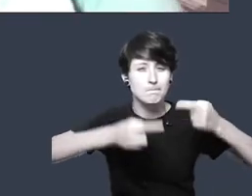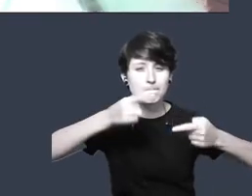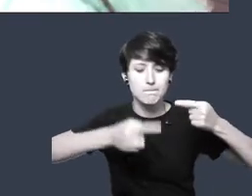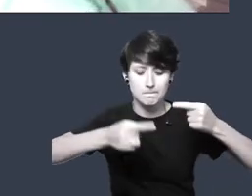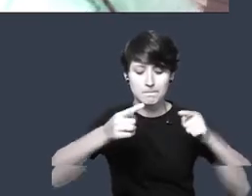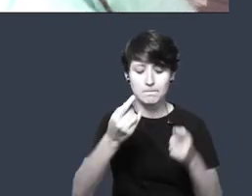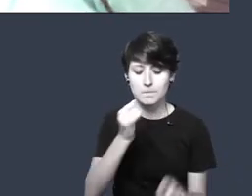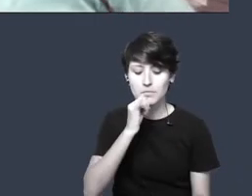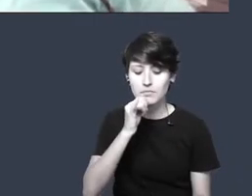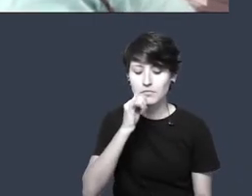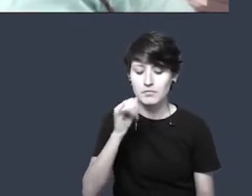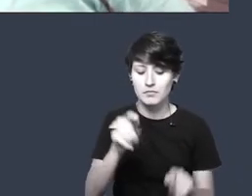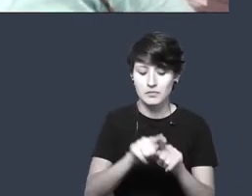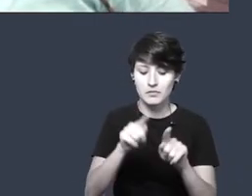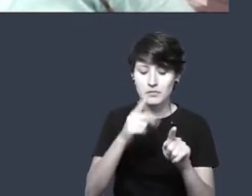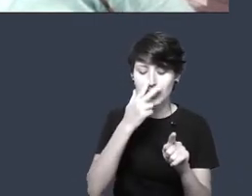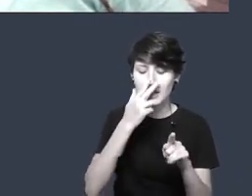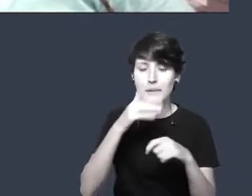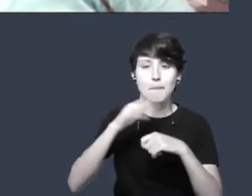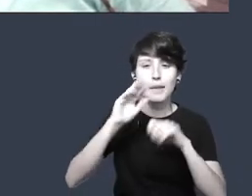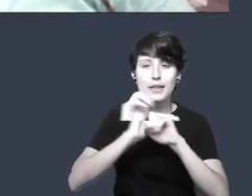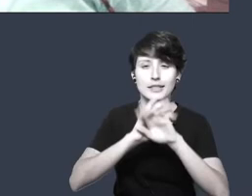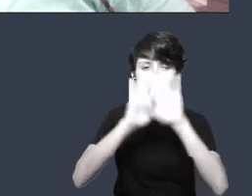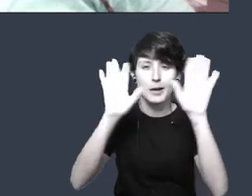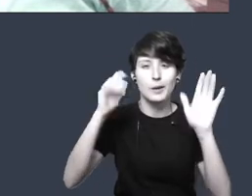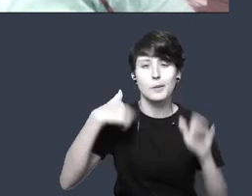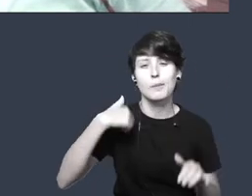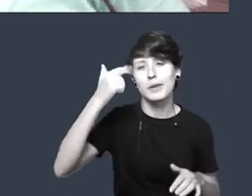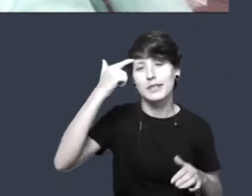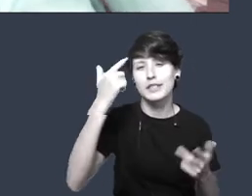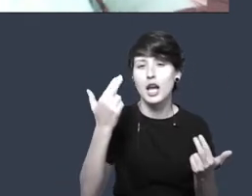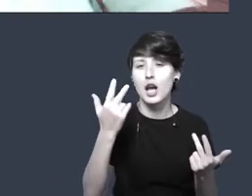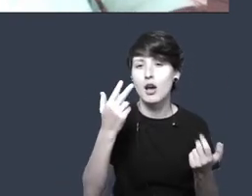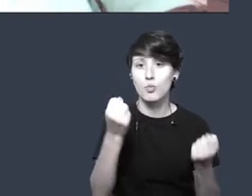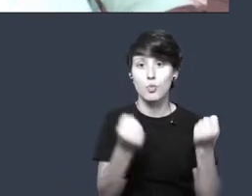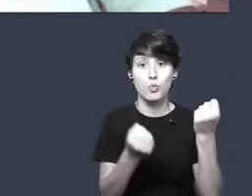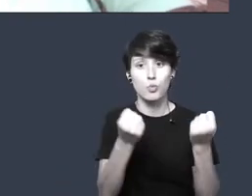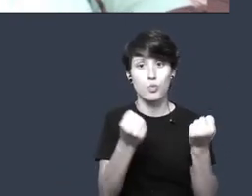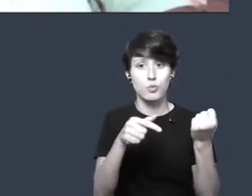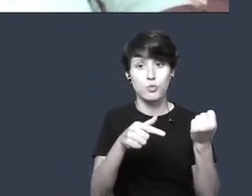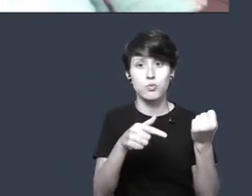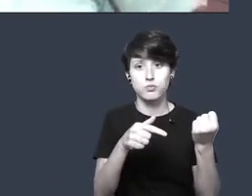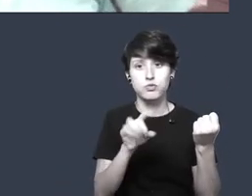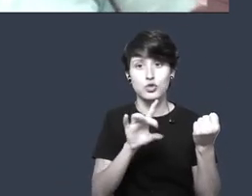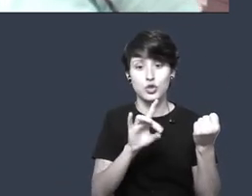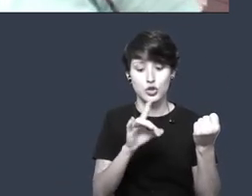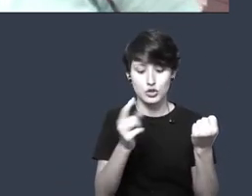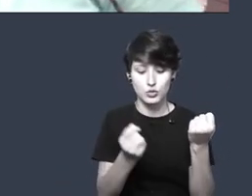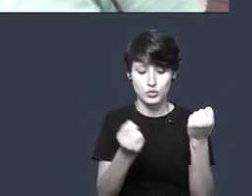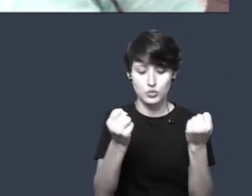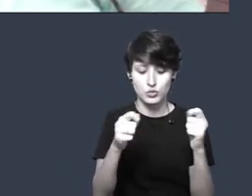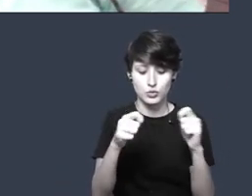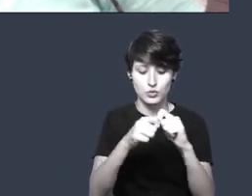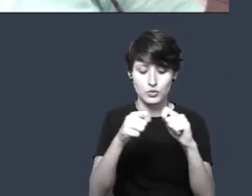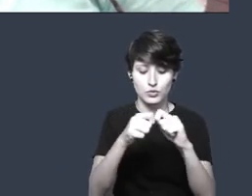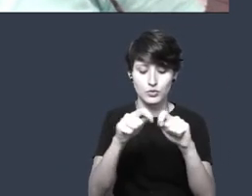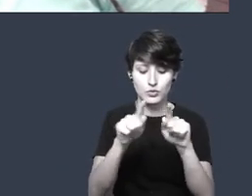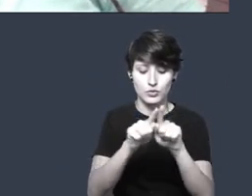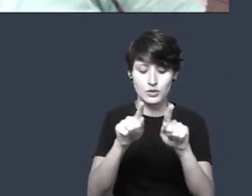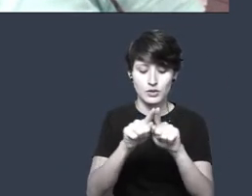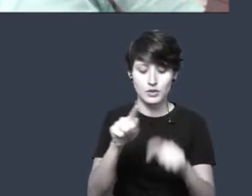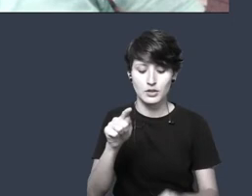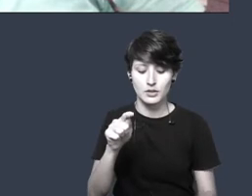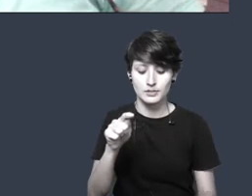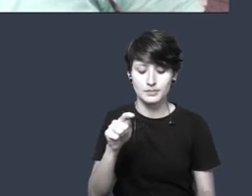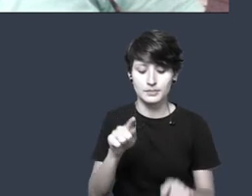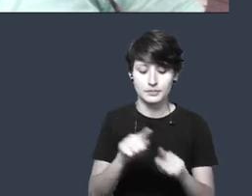vou dar um exemplo para ficar um pouco mais claro. Vamos pensar lá no carro autônomo, né, no carro que dirige sozinho. Em que ele tem um algoritmo